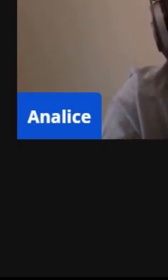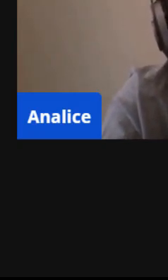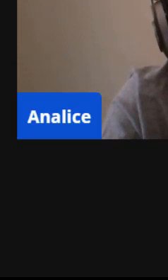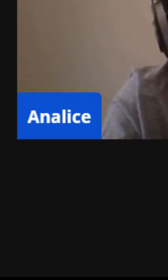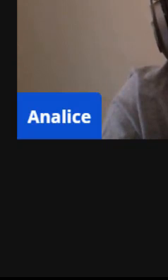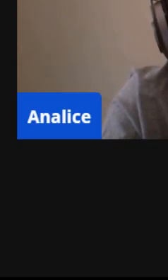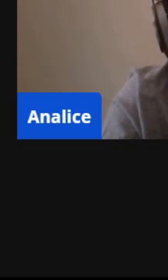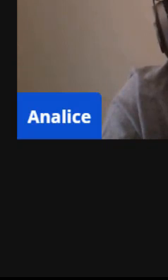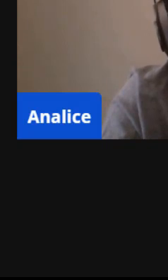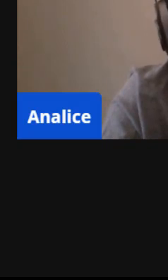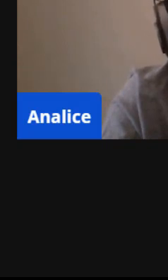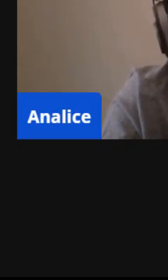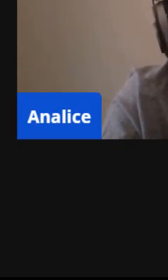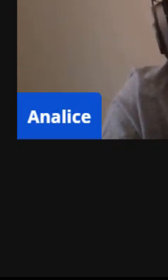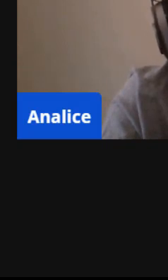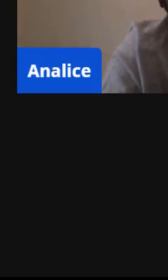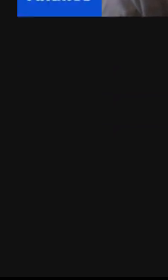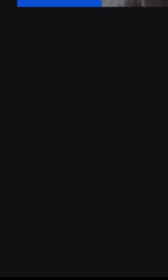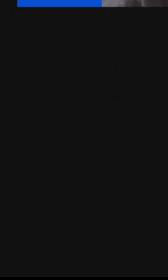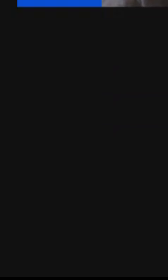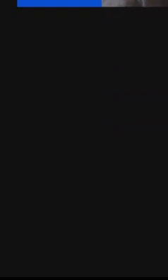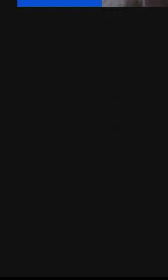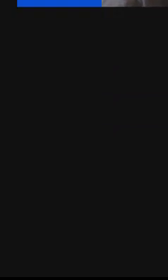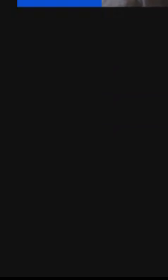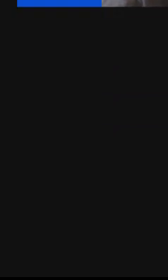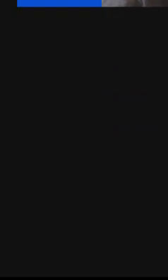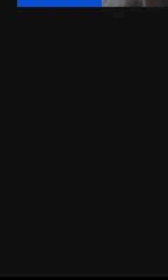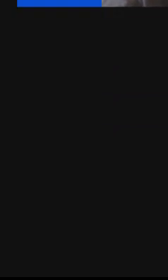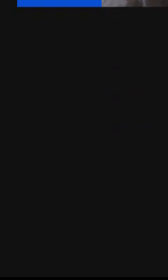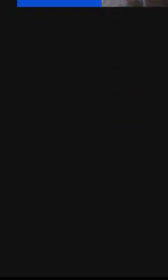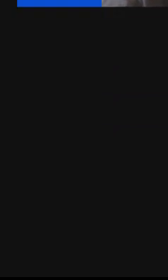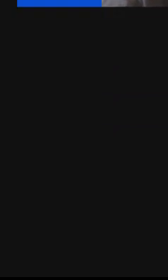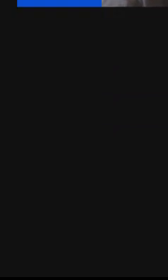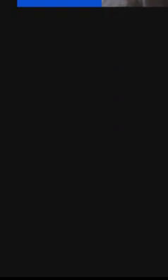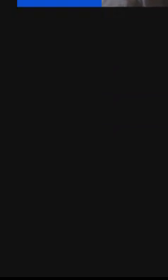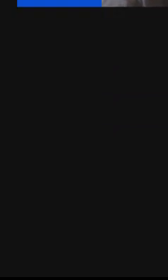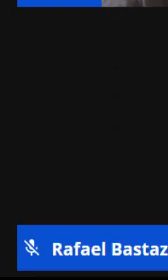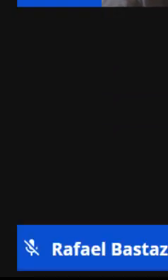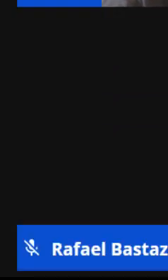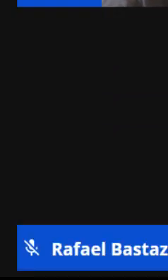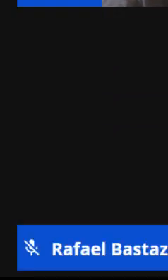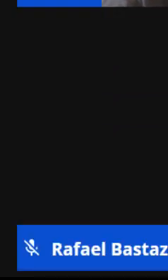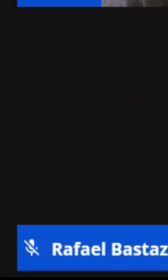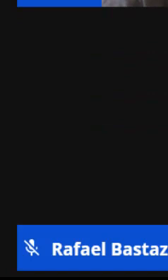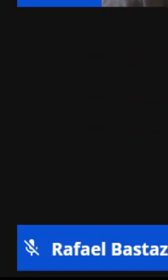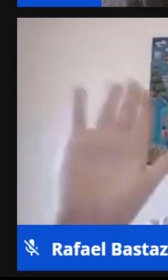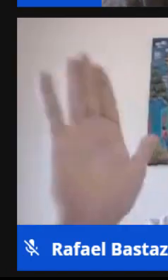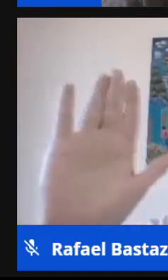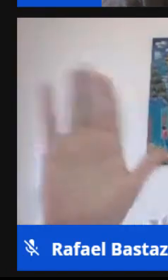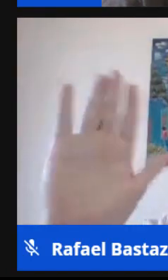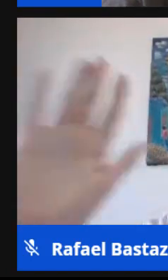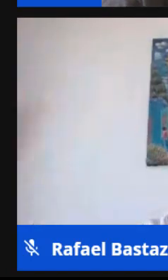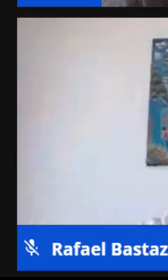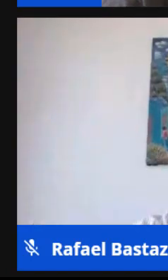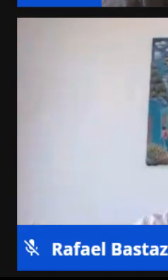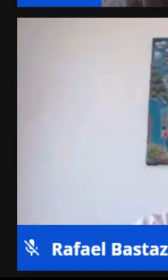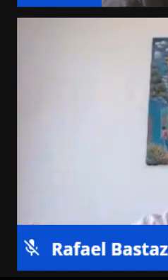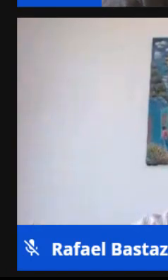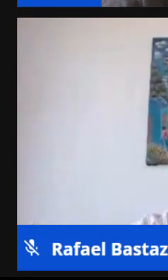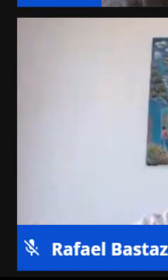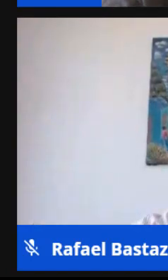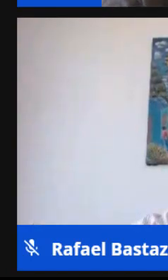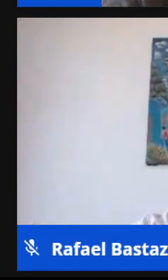Então, nós três falaremos aí com vocês nessa formação, né, no dia de hoje, tá bom? Aos meninos aí